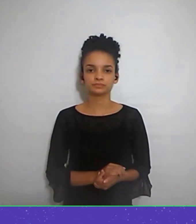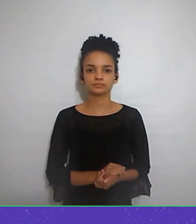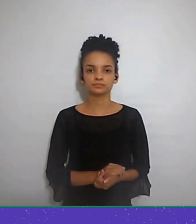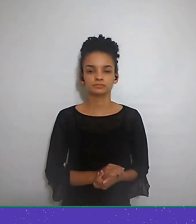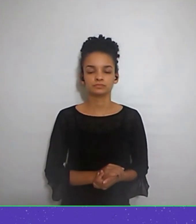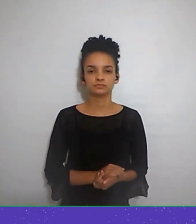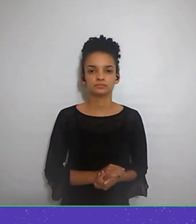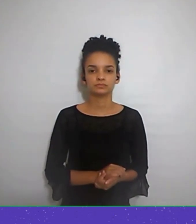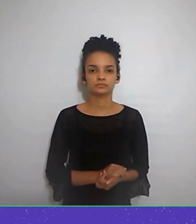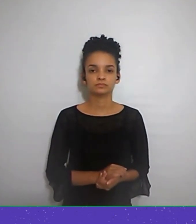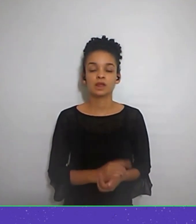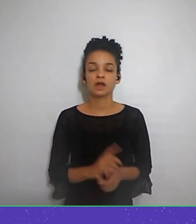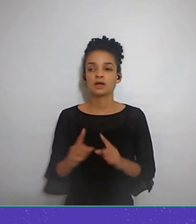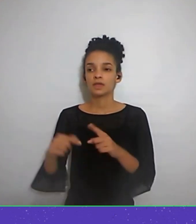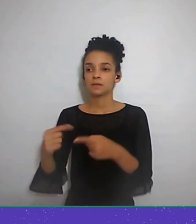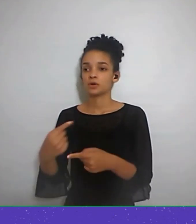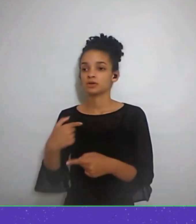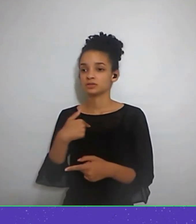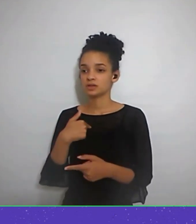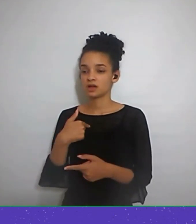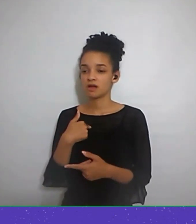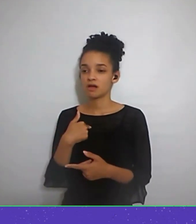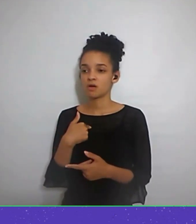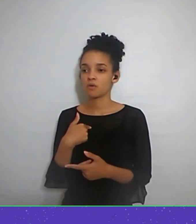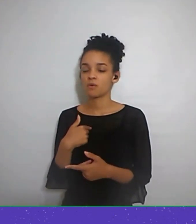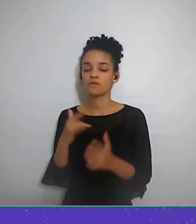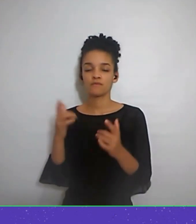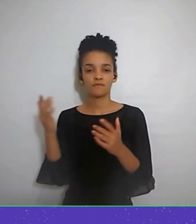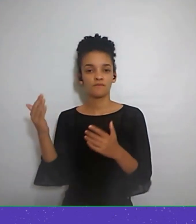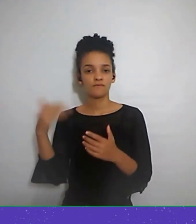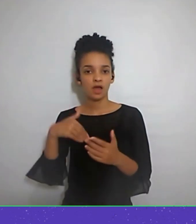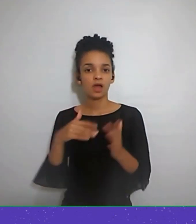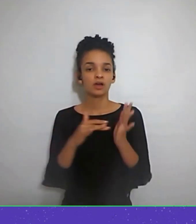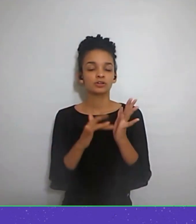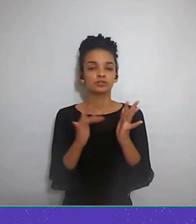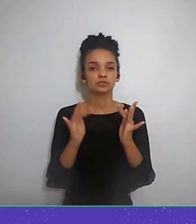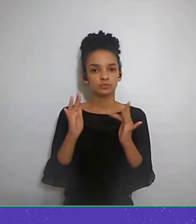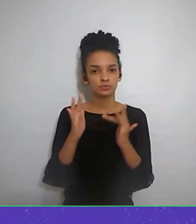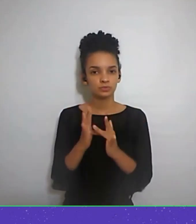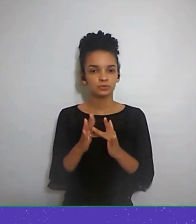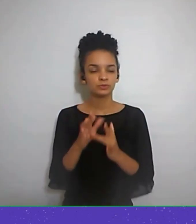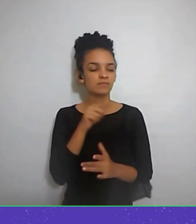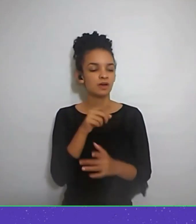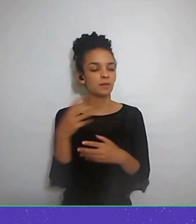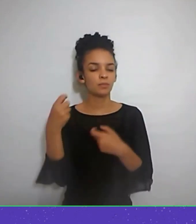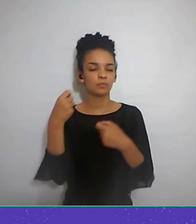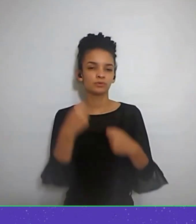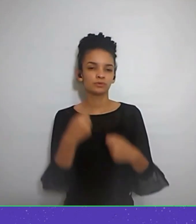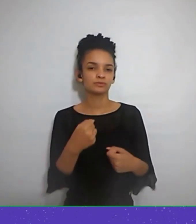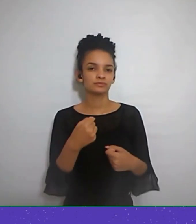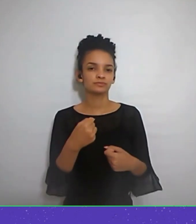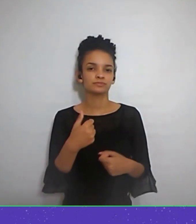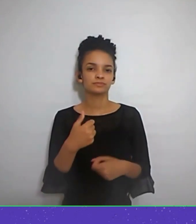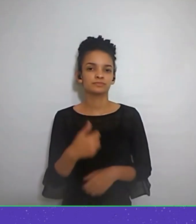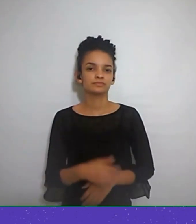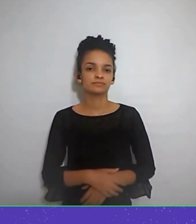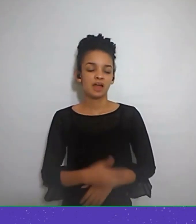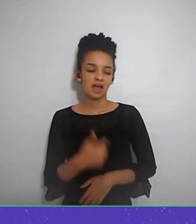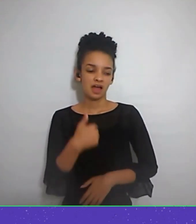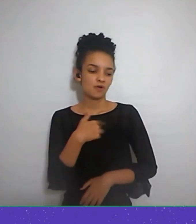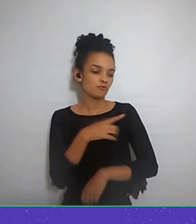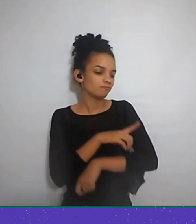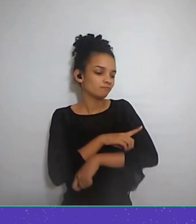cujos pés não sou digno de desatar as sandálias,